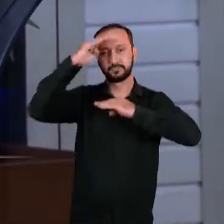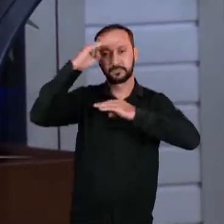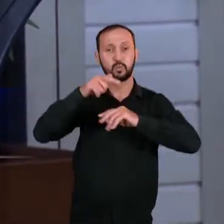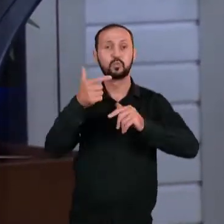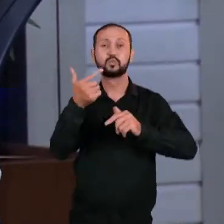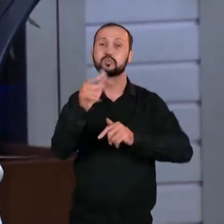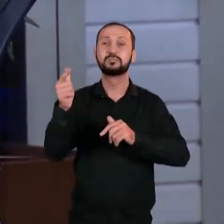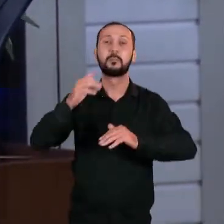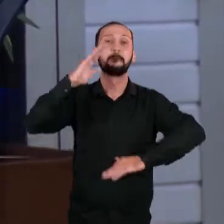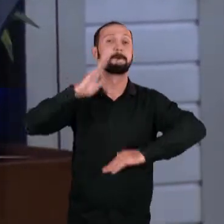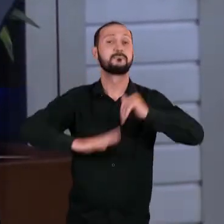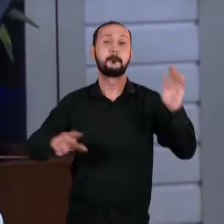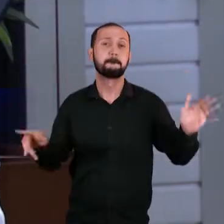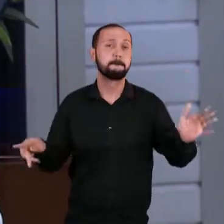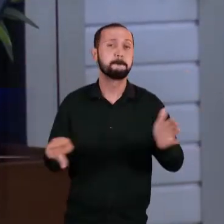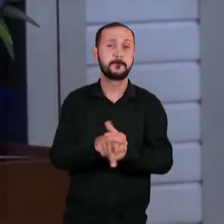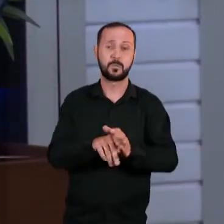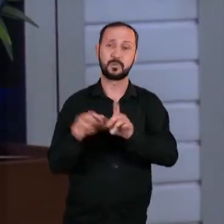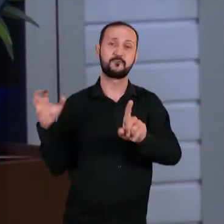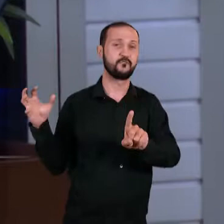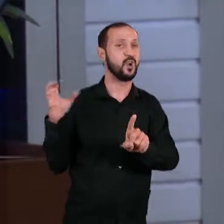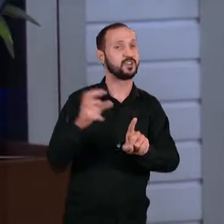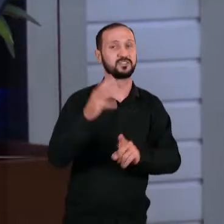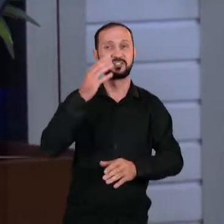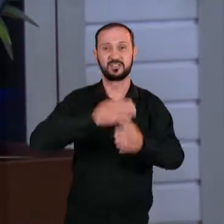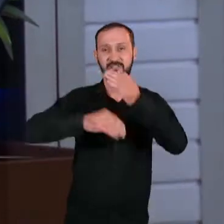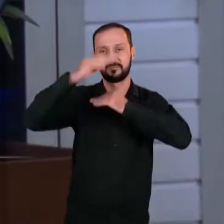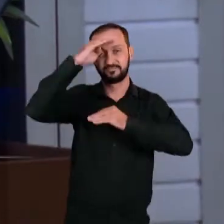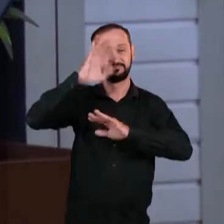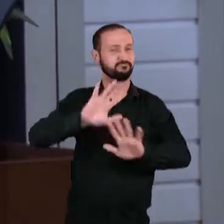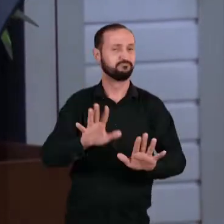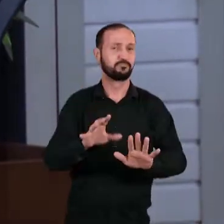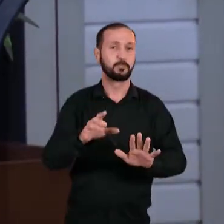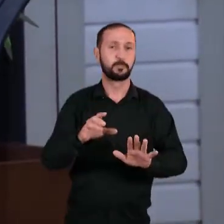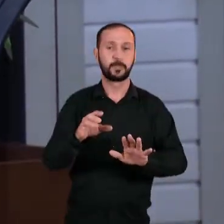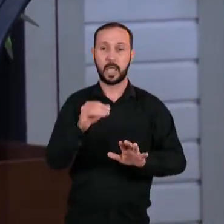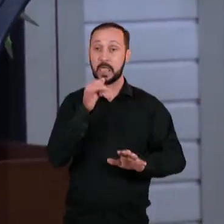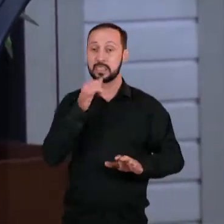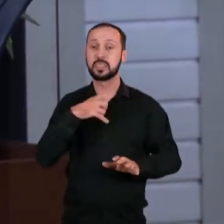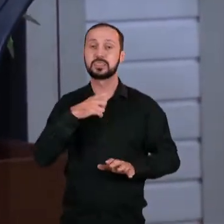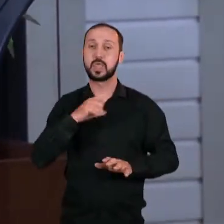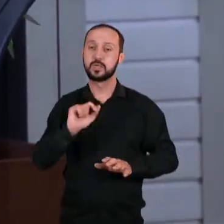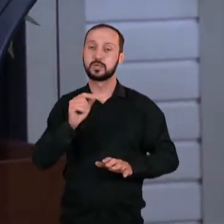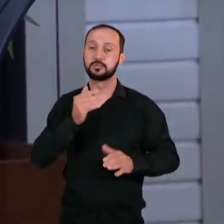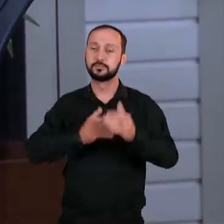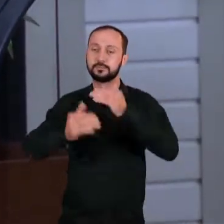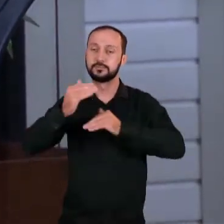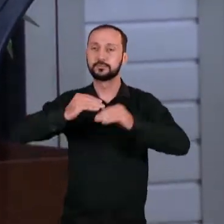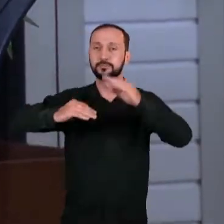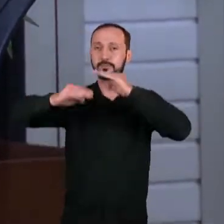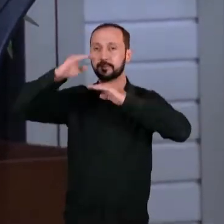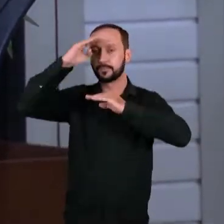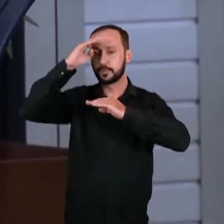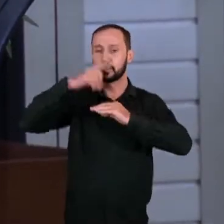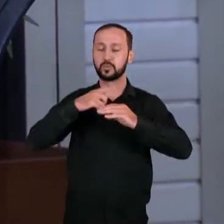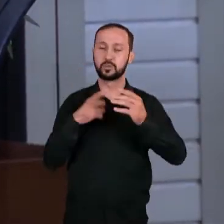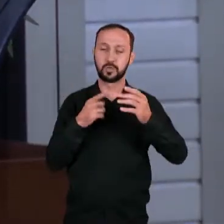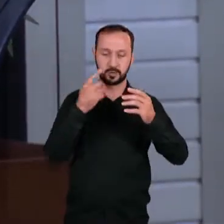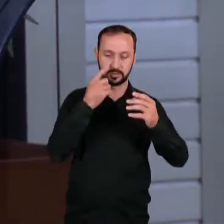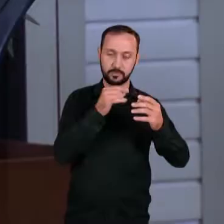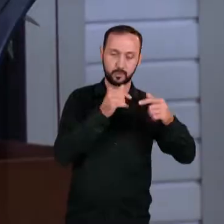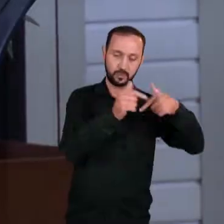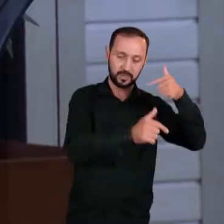fala que o burnout, ele acontece quando? Quando nós temos um desencontro, um encontro ruim entre o emprego